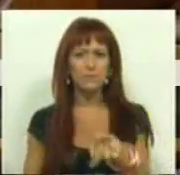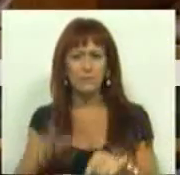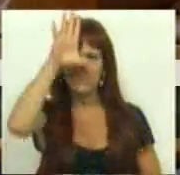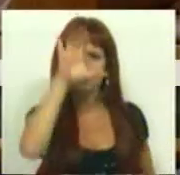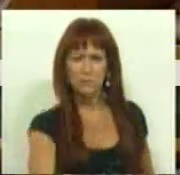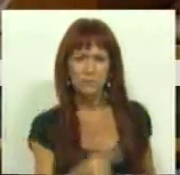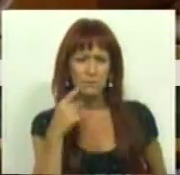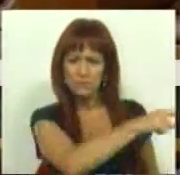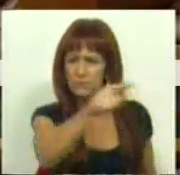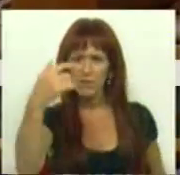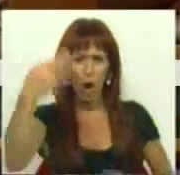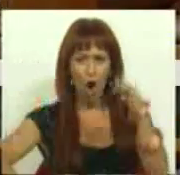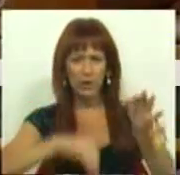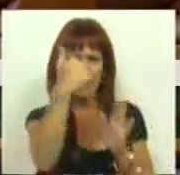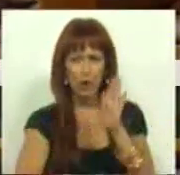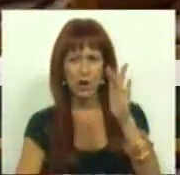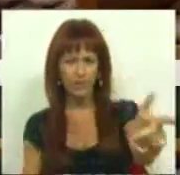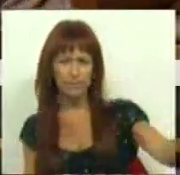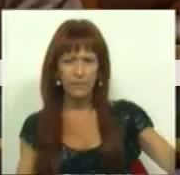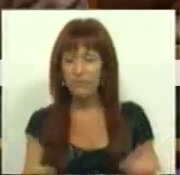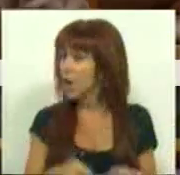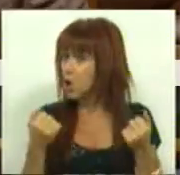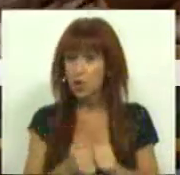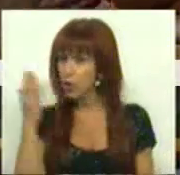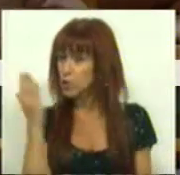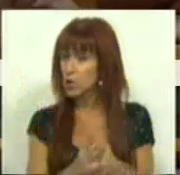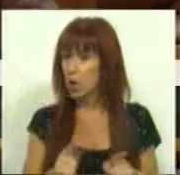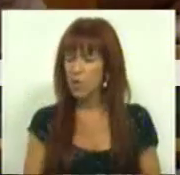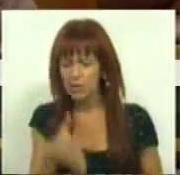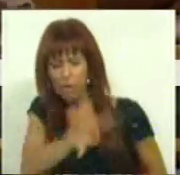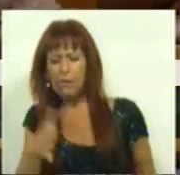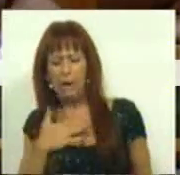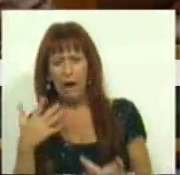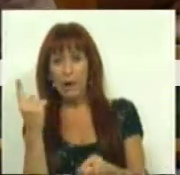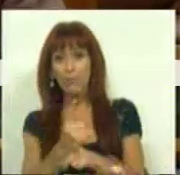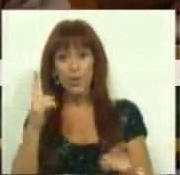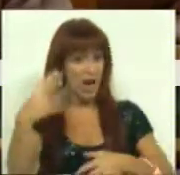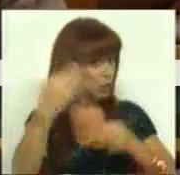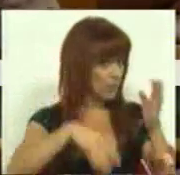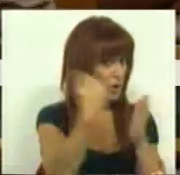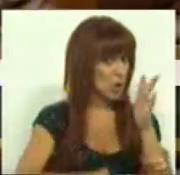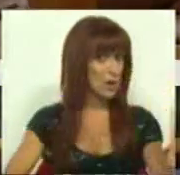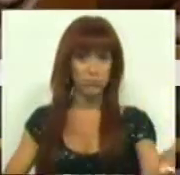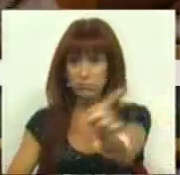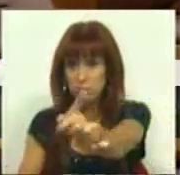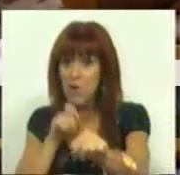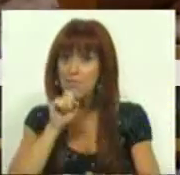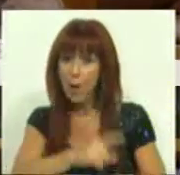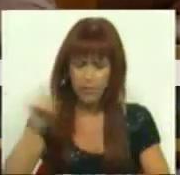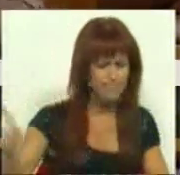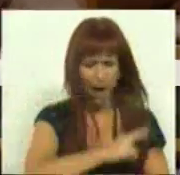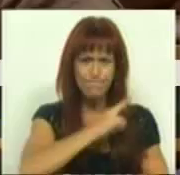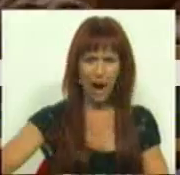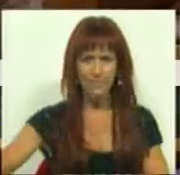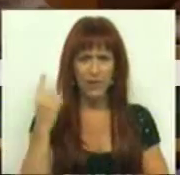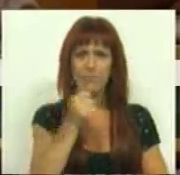do Governo em relação ao Tribunal Constitucional não esconde apenas uma incomodidade, porque o Tribunal Constitucional pode